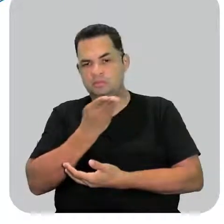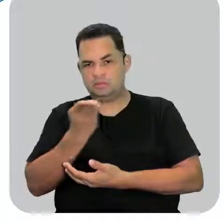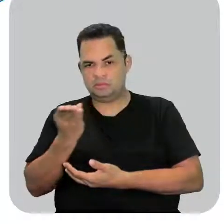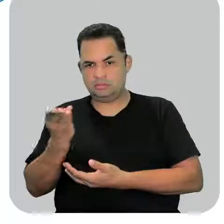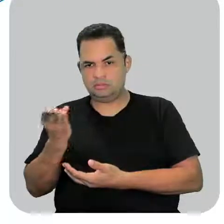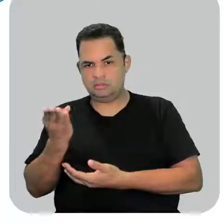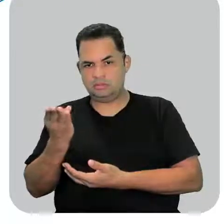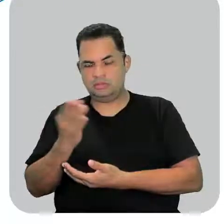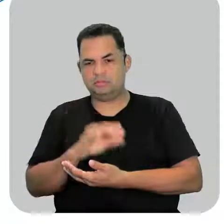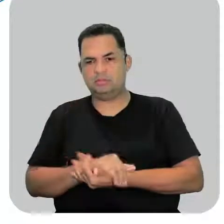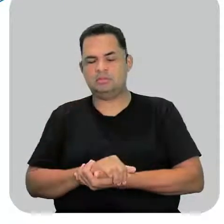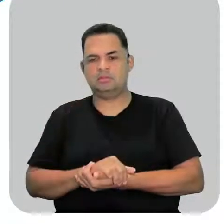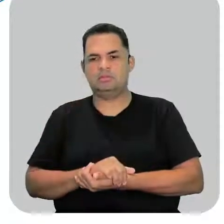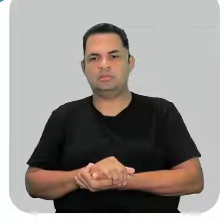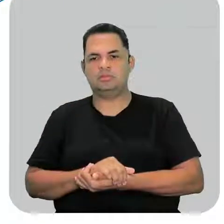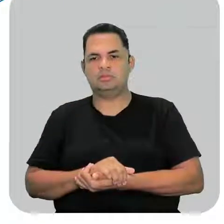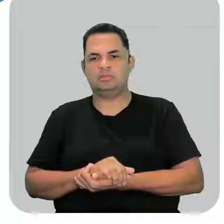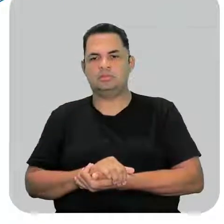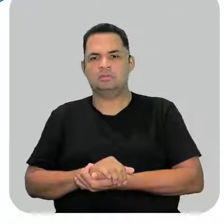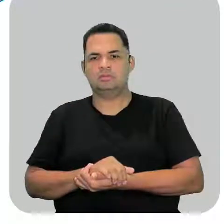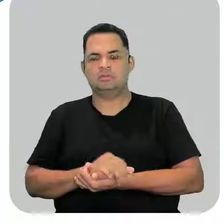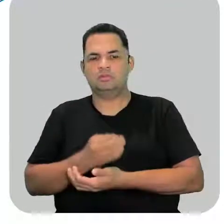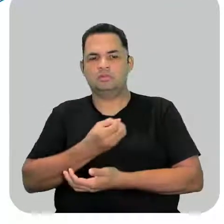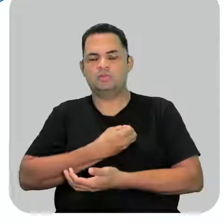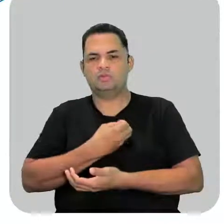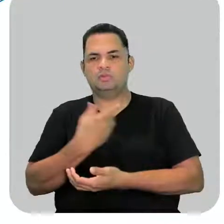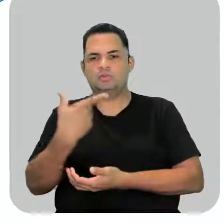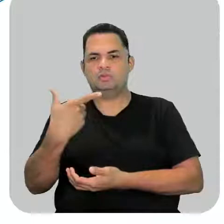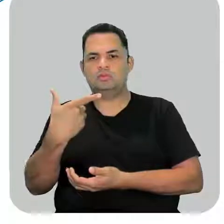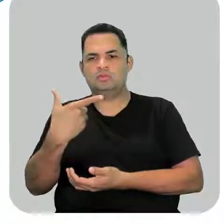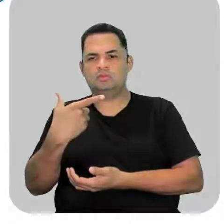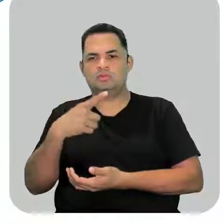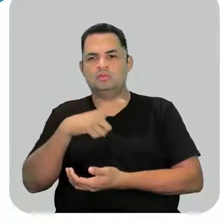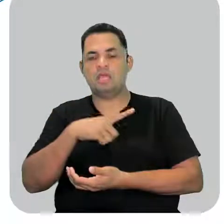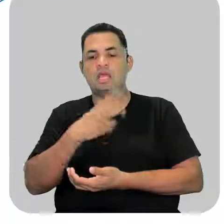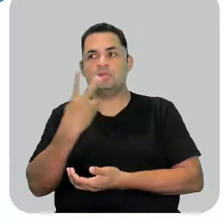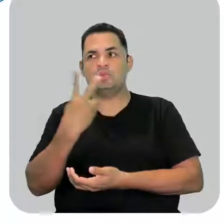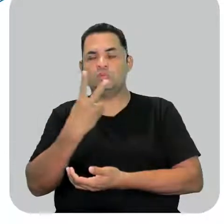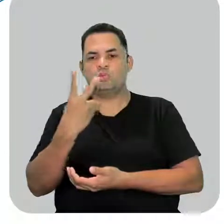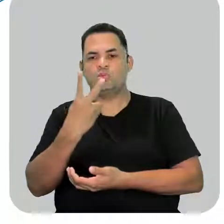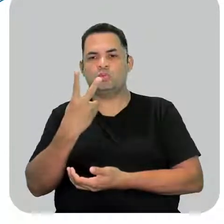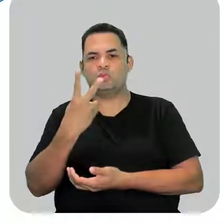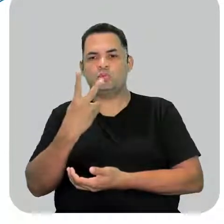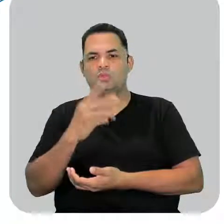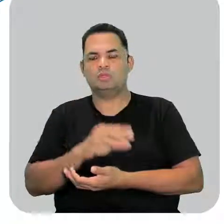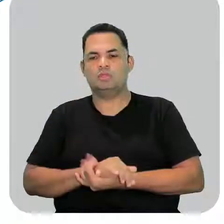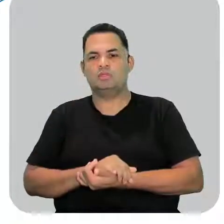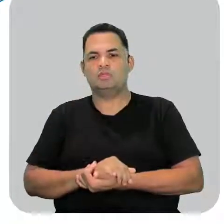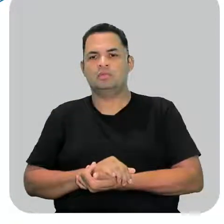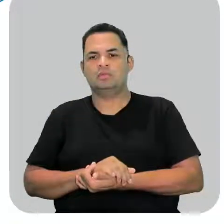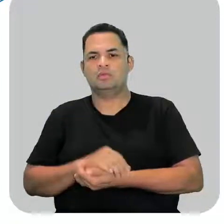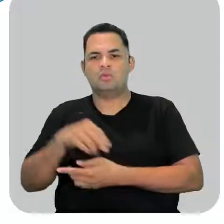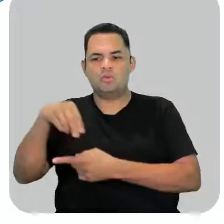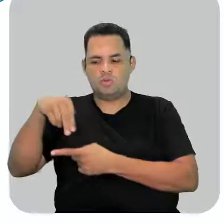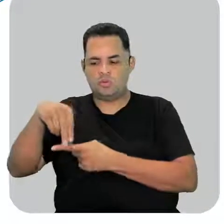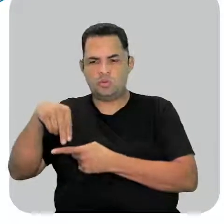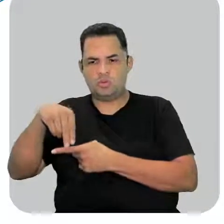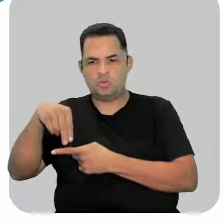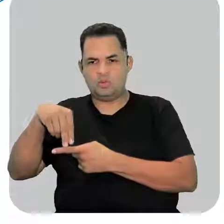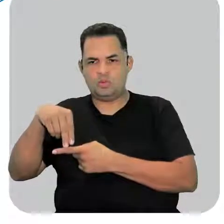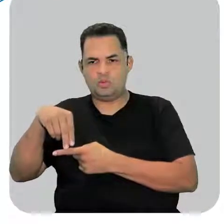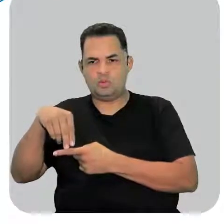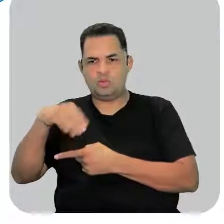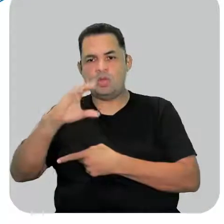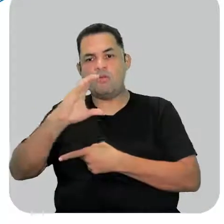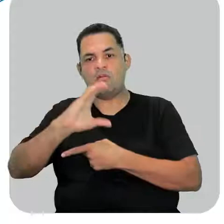de carbono. Vamos nesse carbono número 2. Ele já tem 2 ligações, uma com o nitrogênio e uma